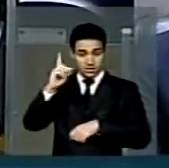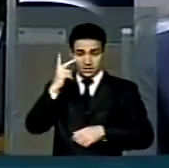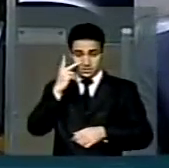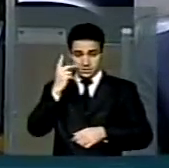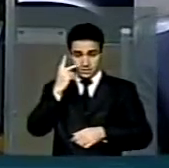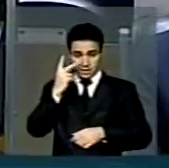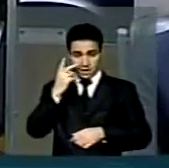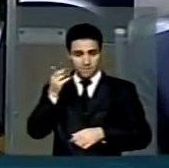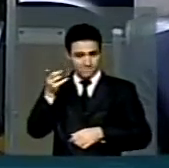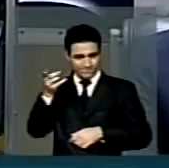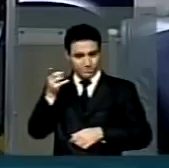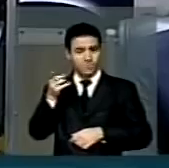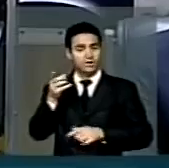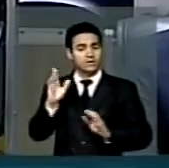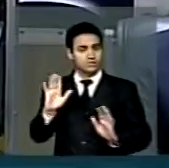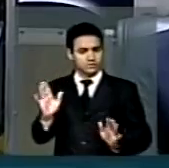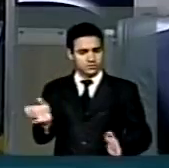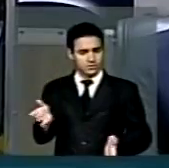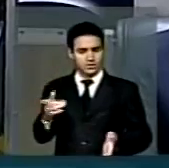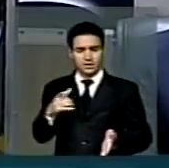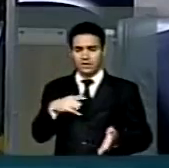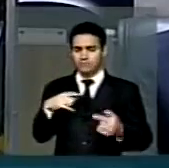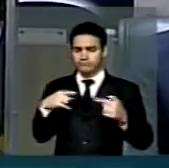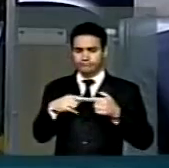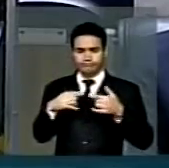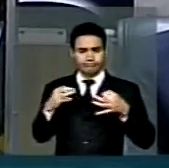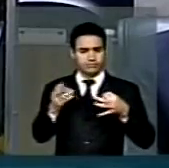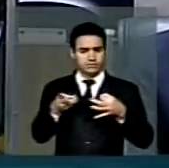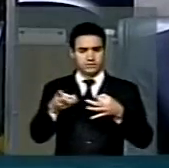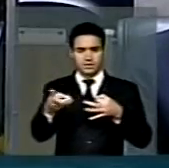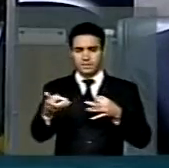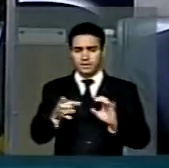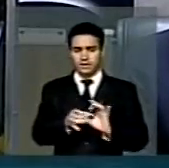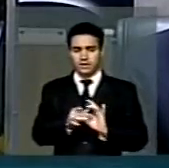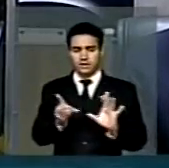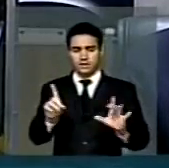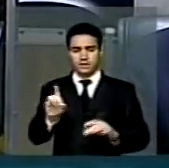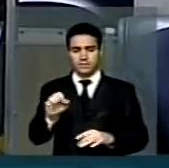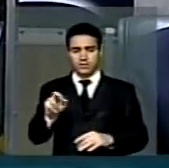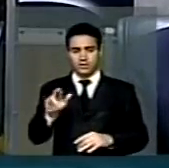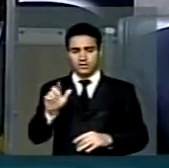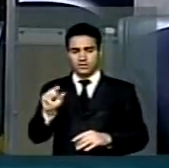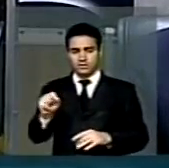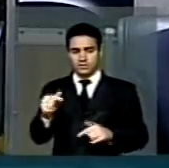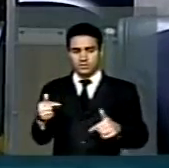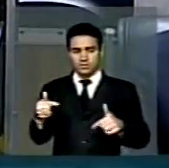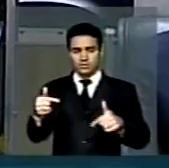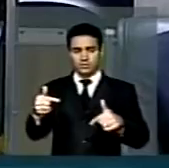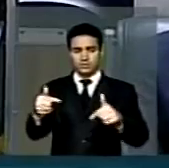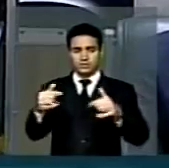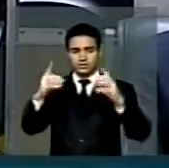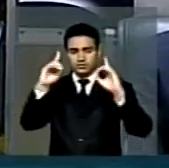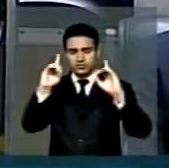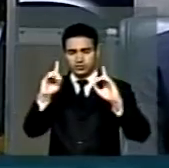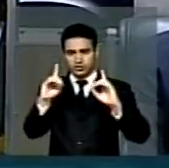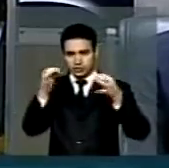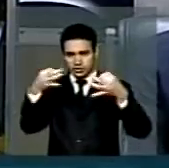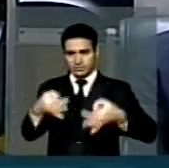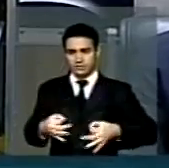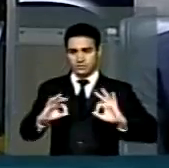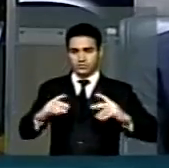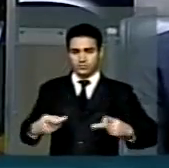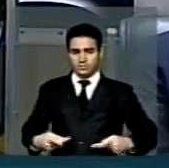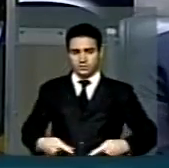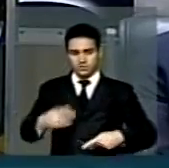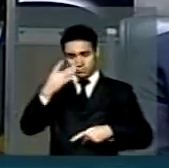Benevides, teve uma postura altamente democrática na luta em defesa da dignidade humana e acolhendo aqueles que